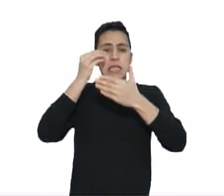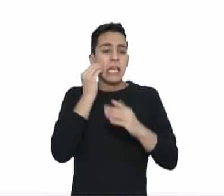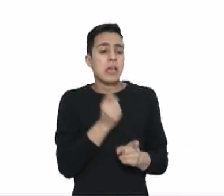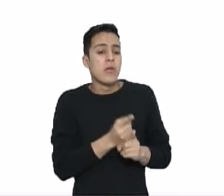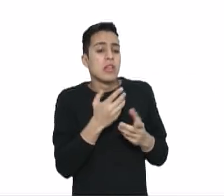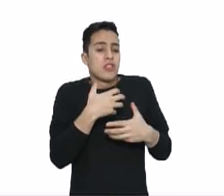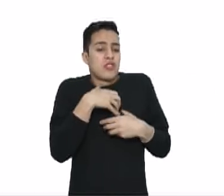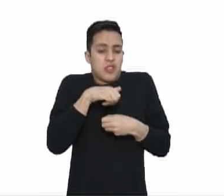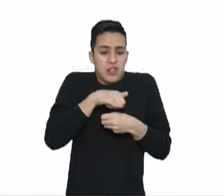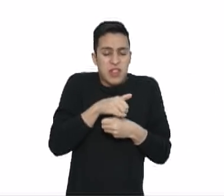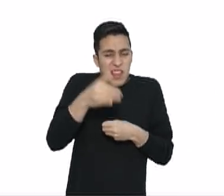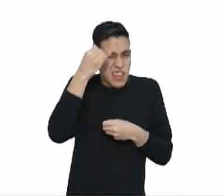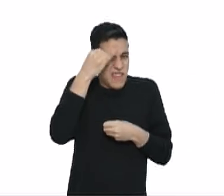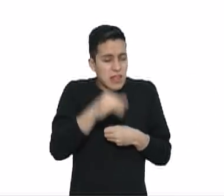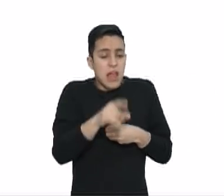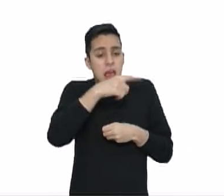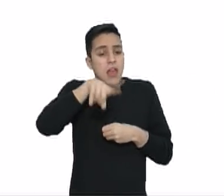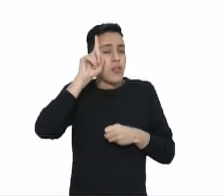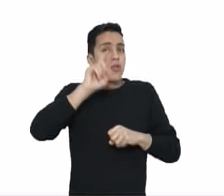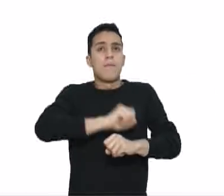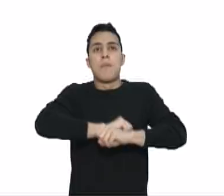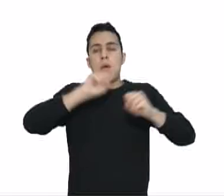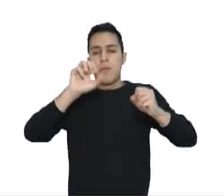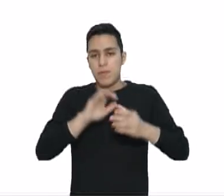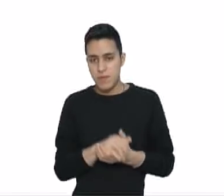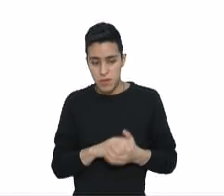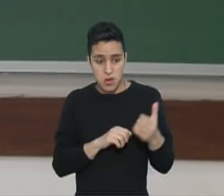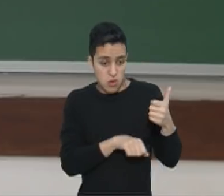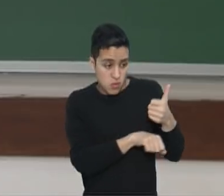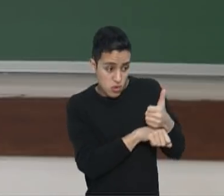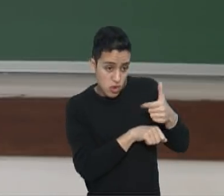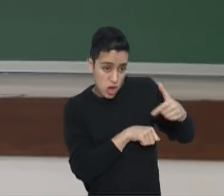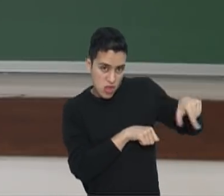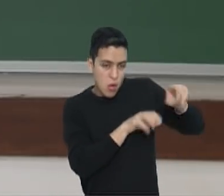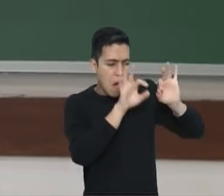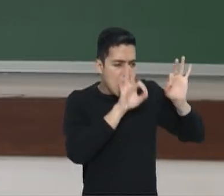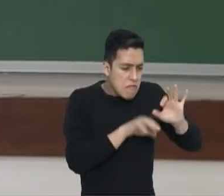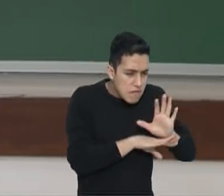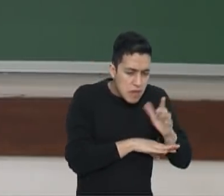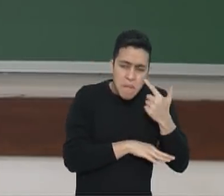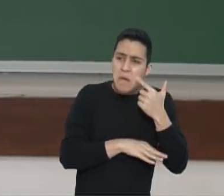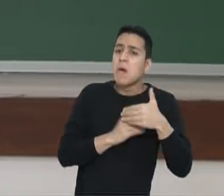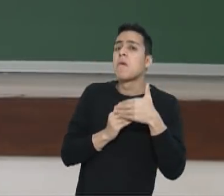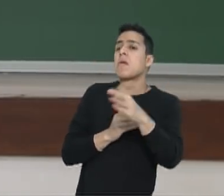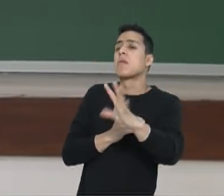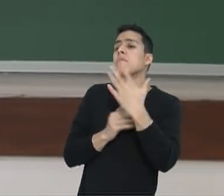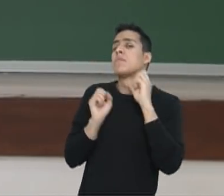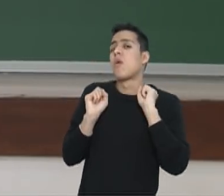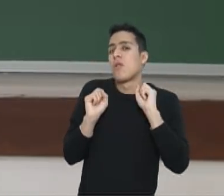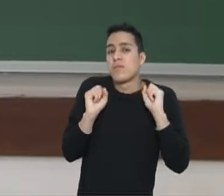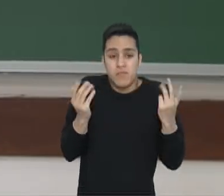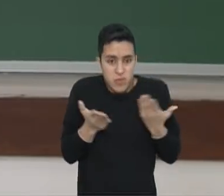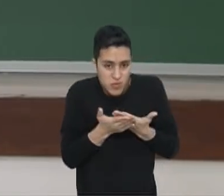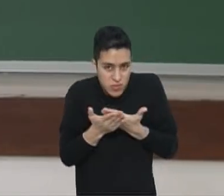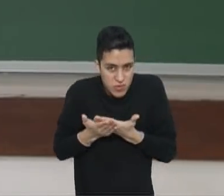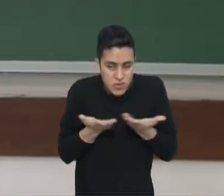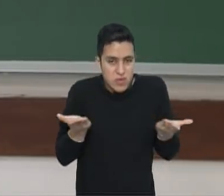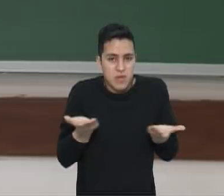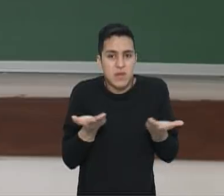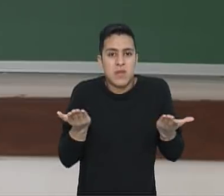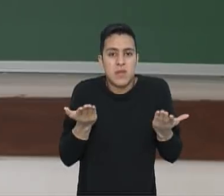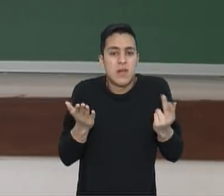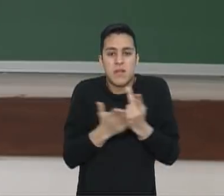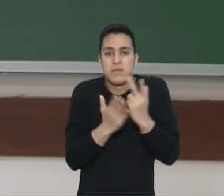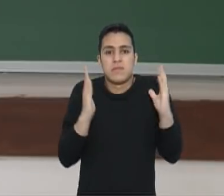meios para evitar esse dia fatídico. Veja a preocupação da direção do filme com alguma coisa que estamos estudando, né, que está acontecendo